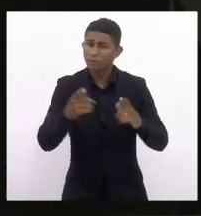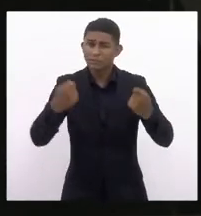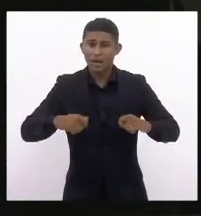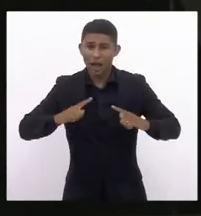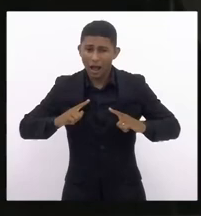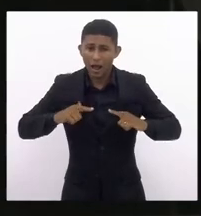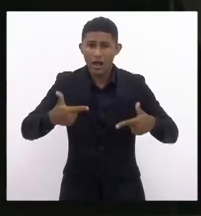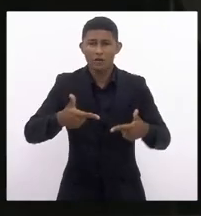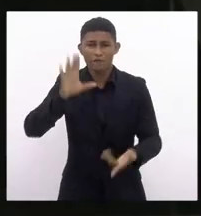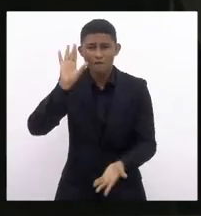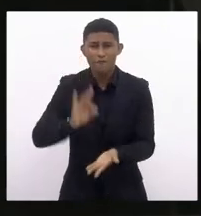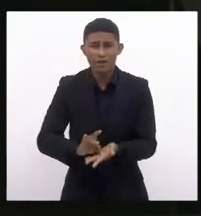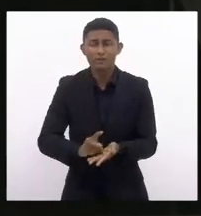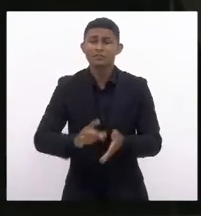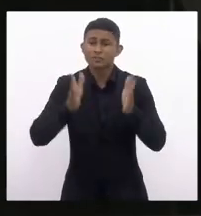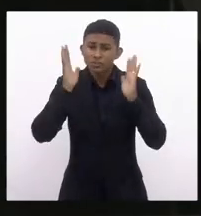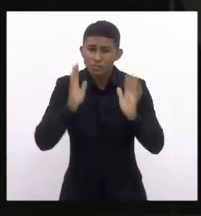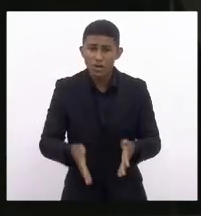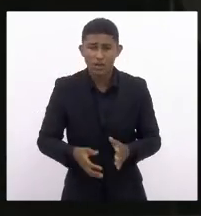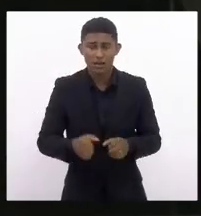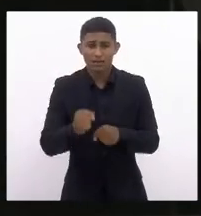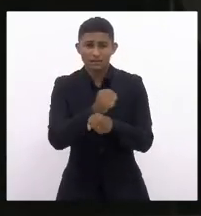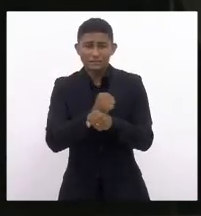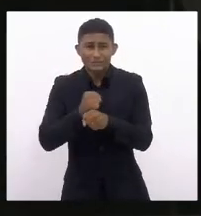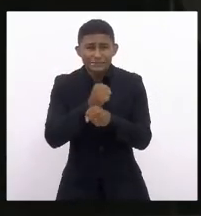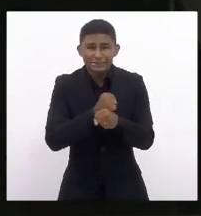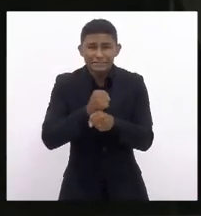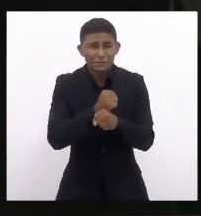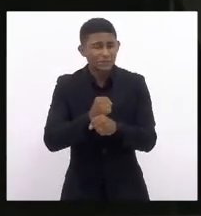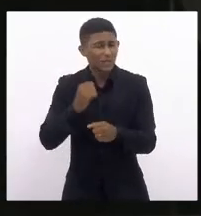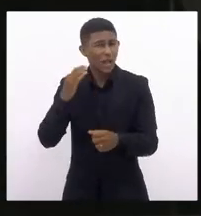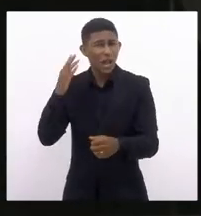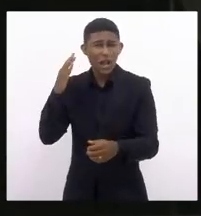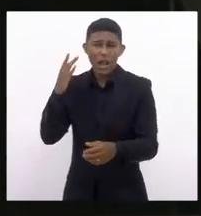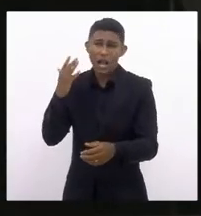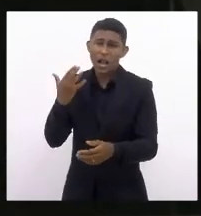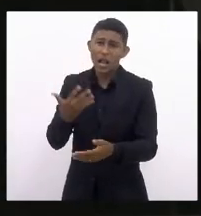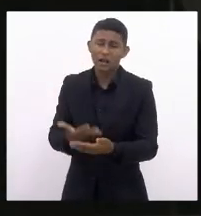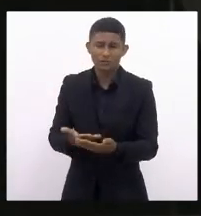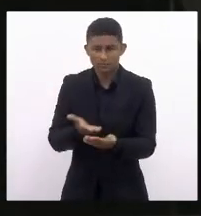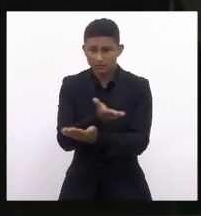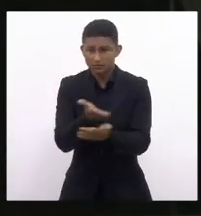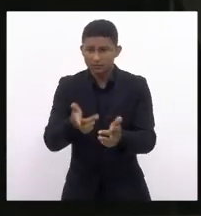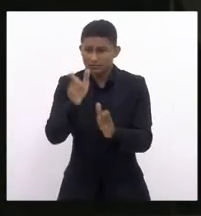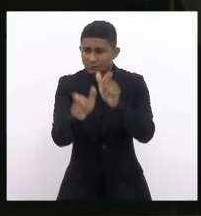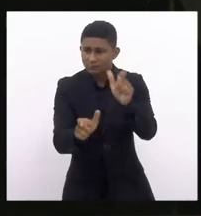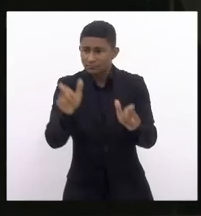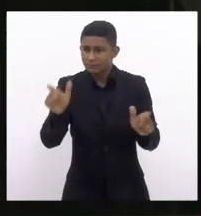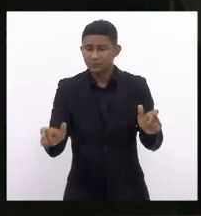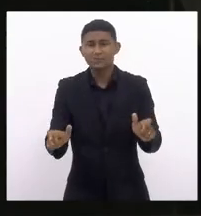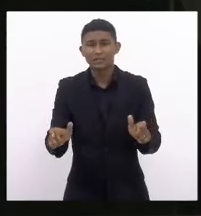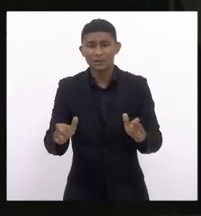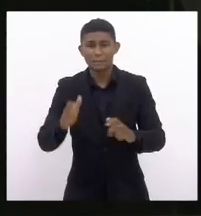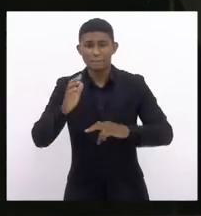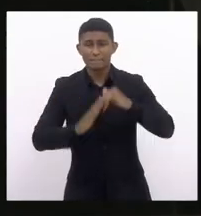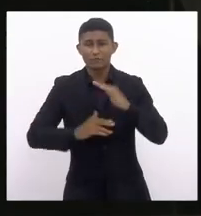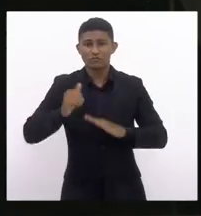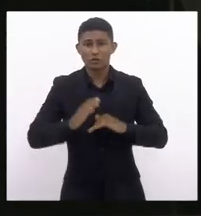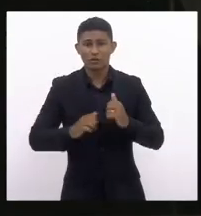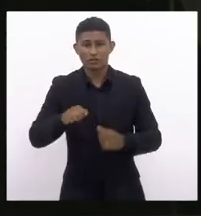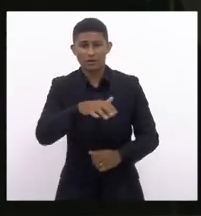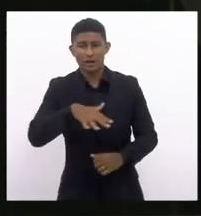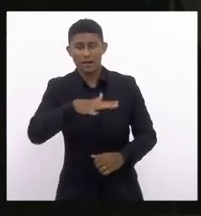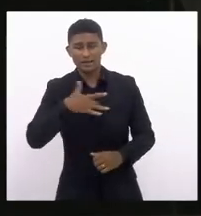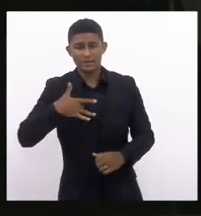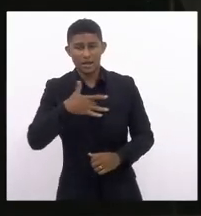possível que depois de décadas esses profissionais não tenham a garantia de um piso